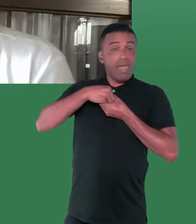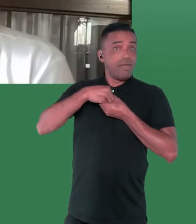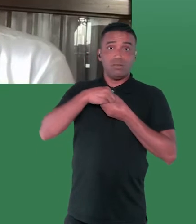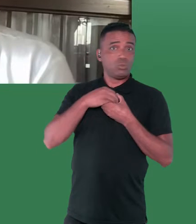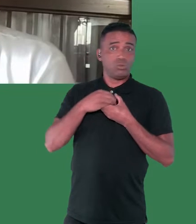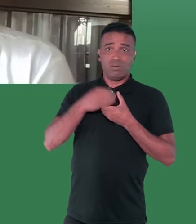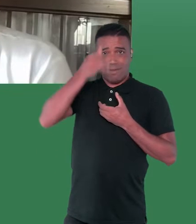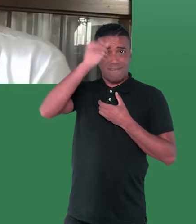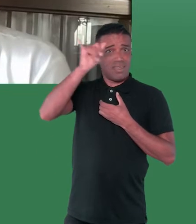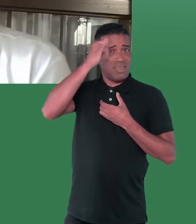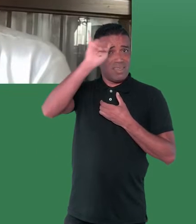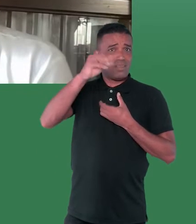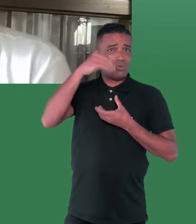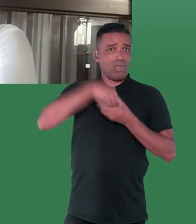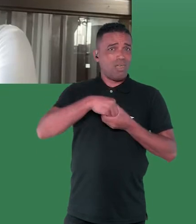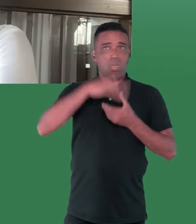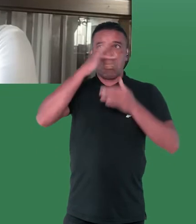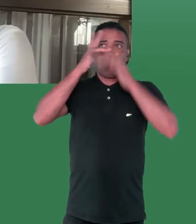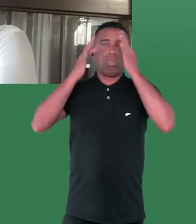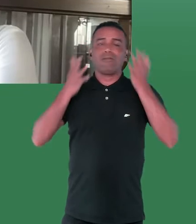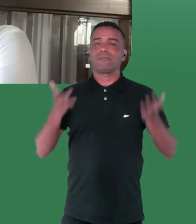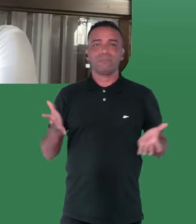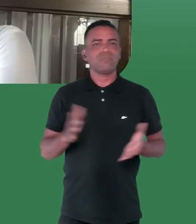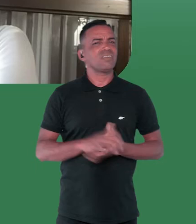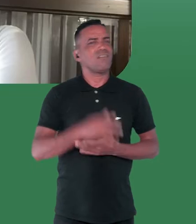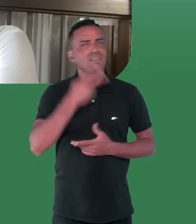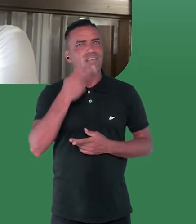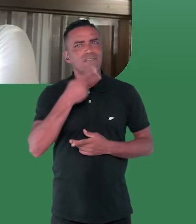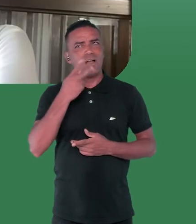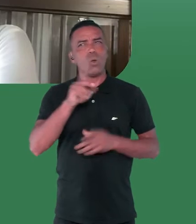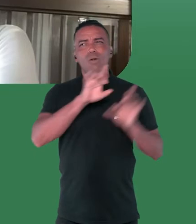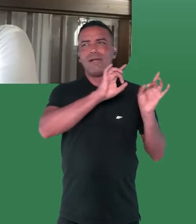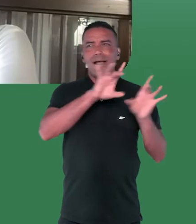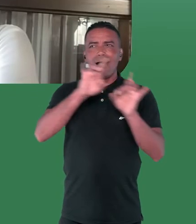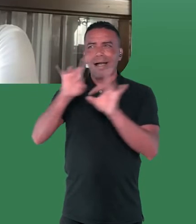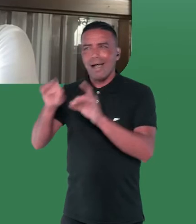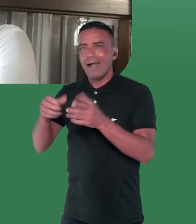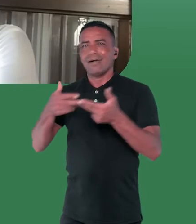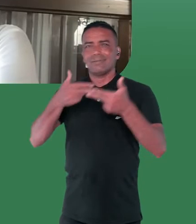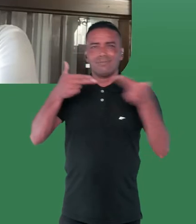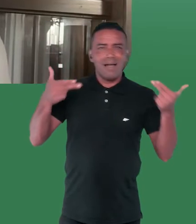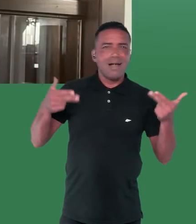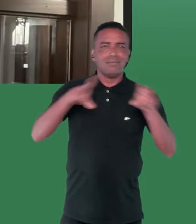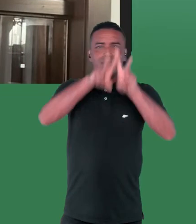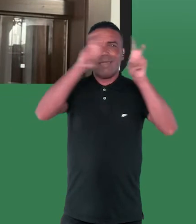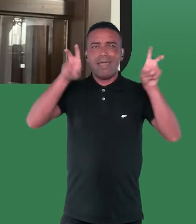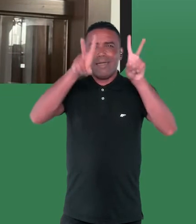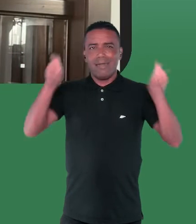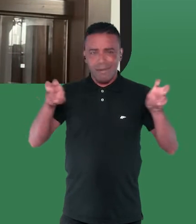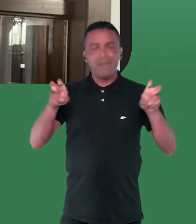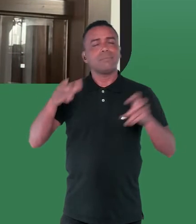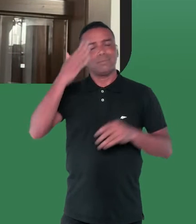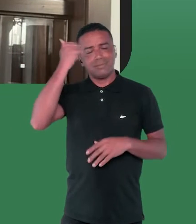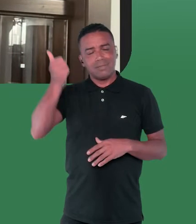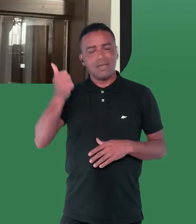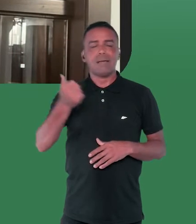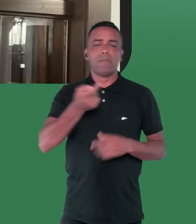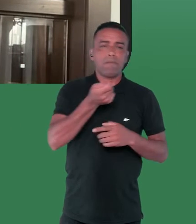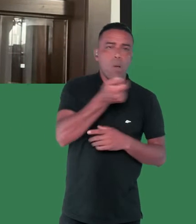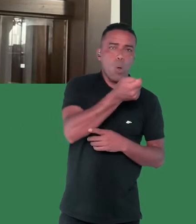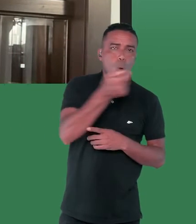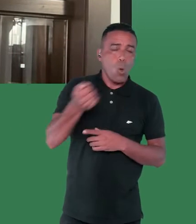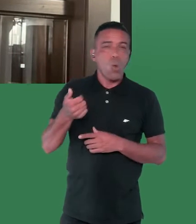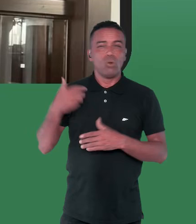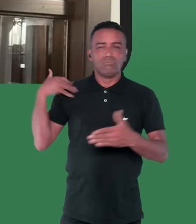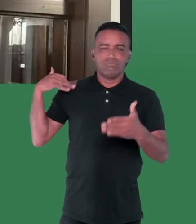todo. Ô, Eduardo, você falou, sabe um pouquinho de cada coisa, mas nesse período aí da sua história de mais de